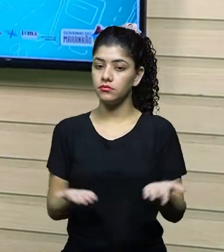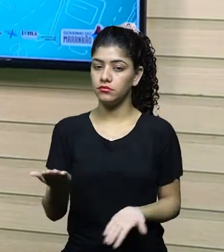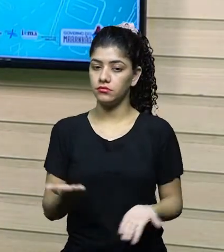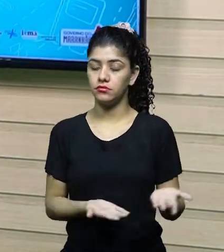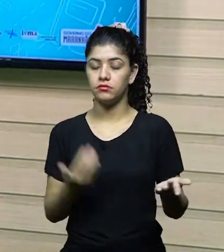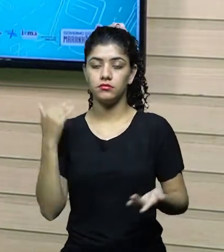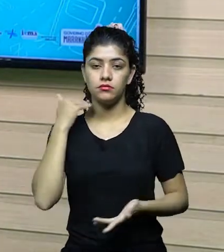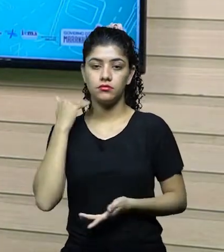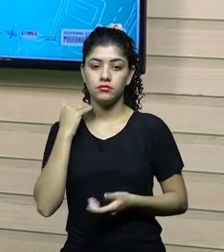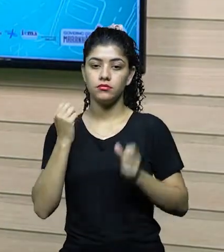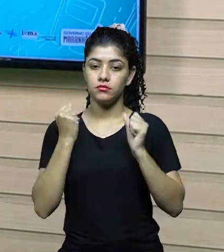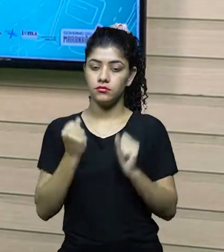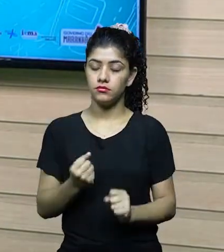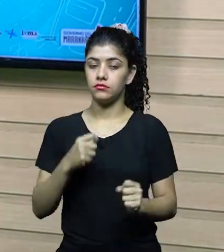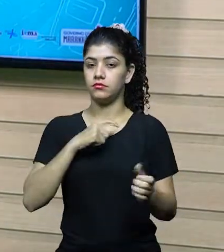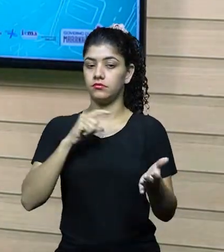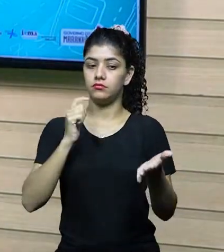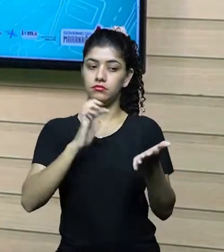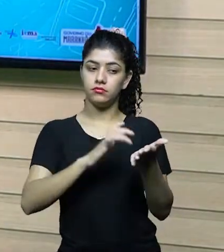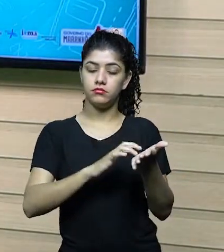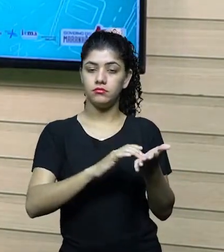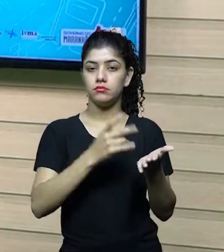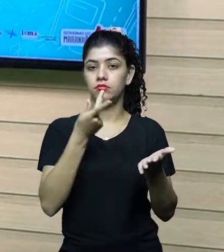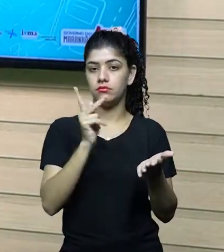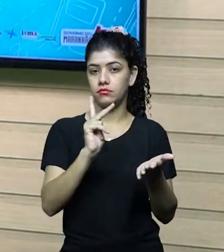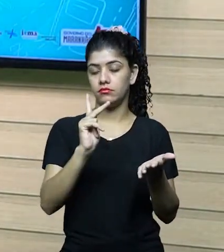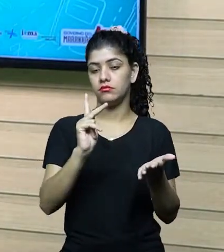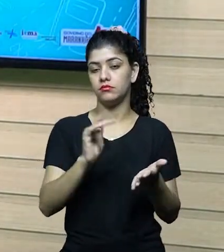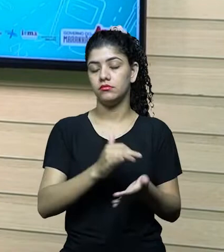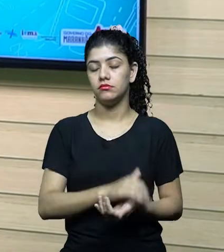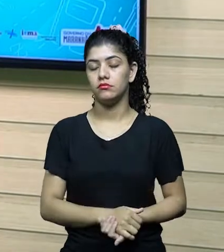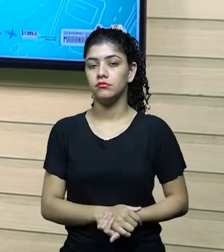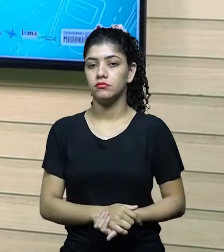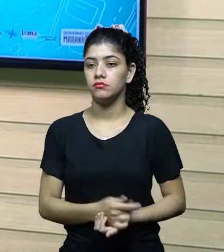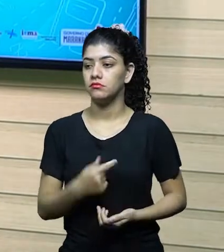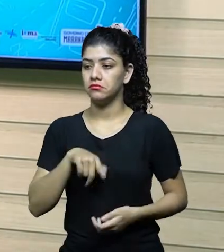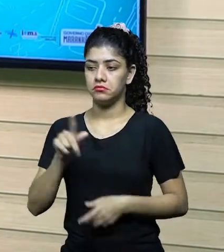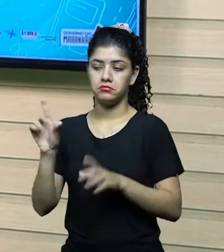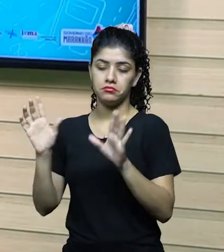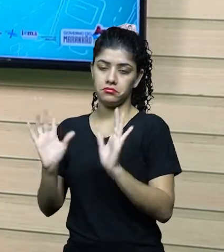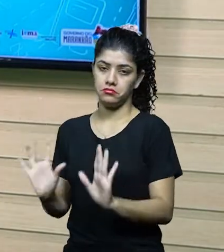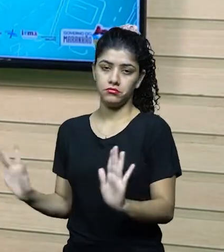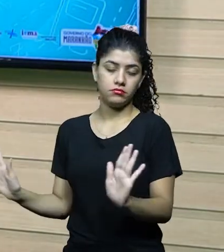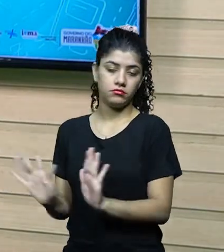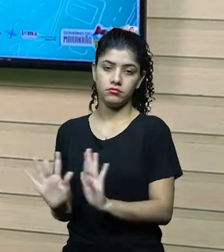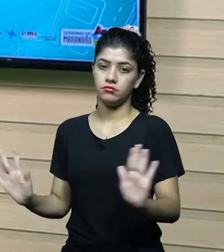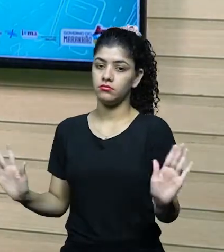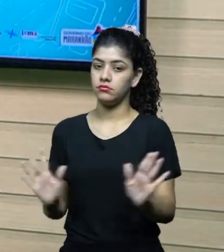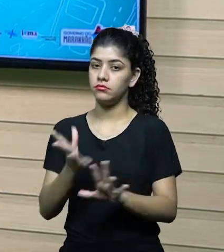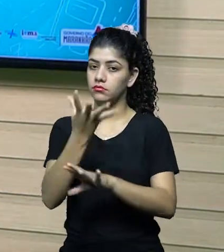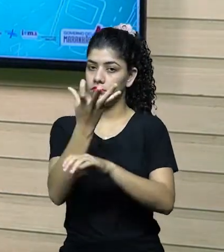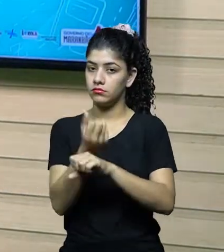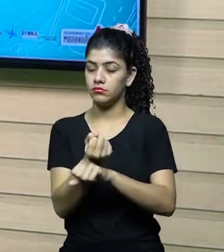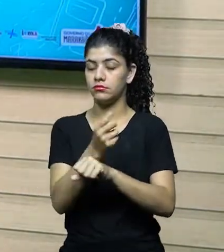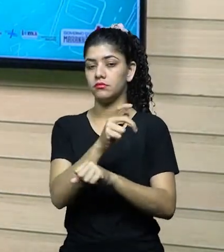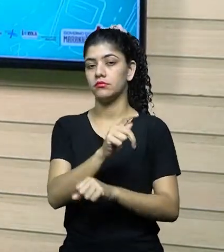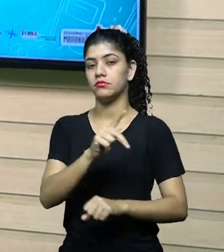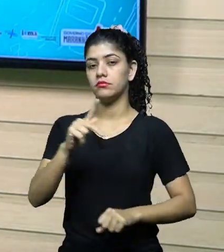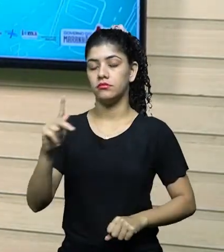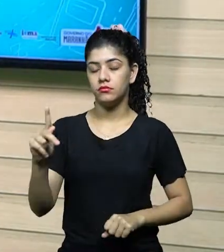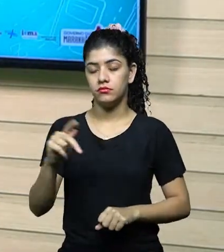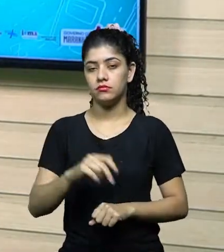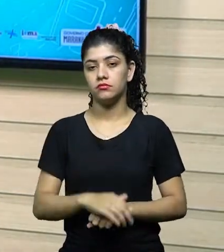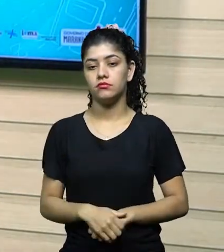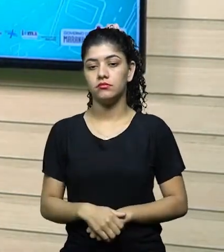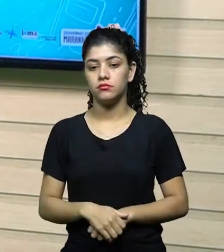bancários. Você pode ter um banco no seu celular. Você não precisa ir num local físico, simplesmente você baixa o aplicativo no